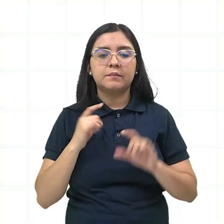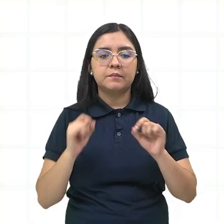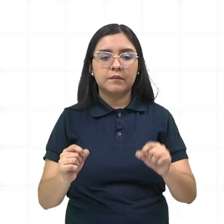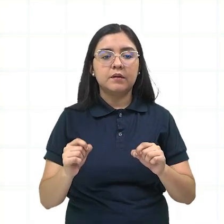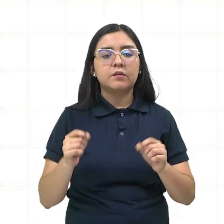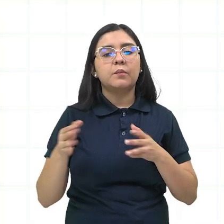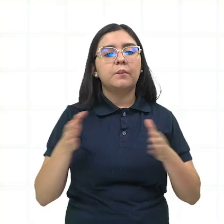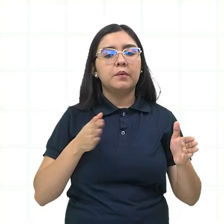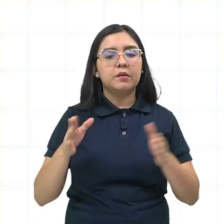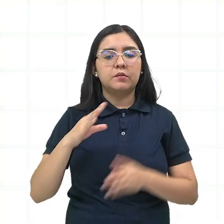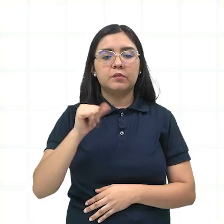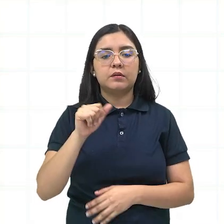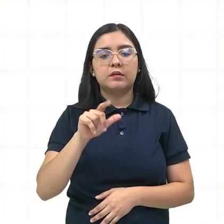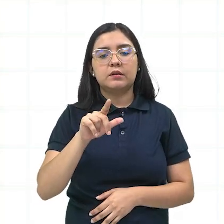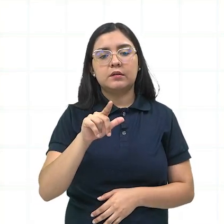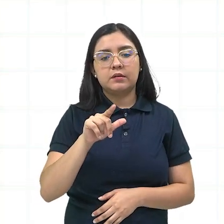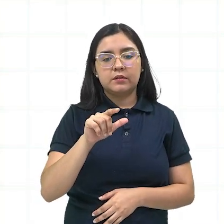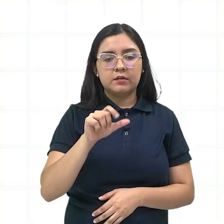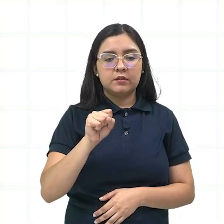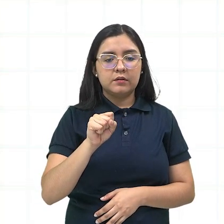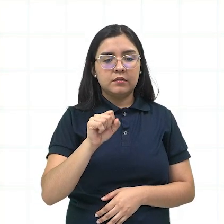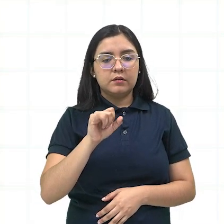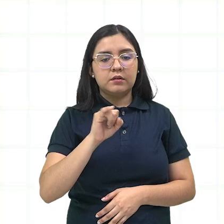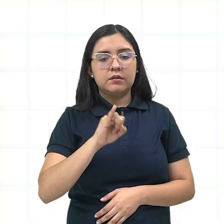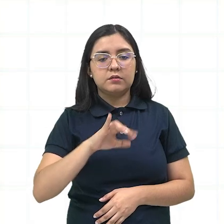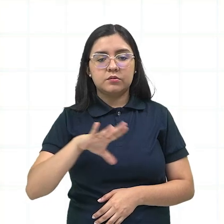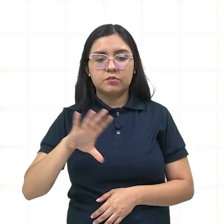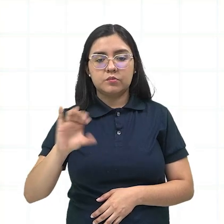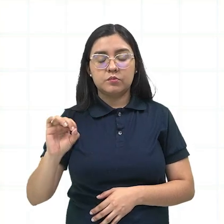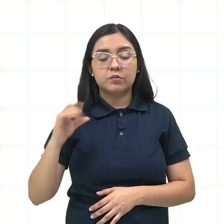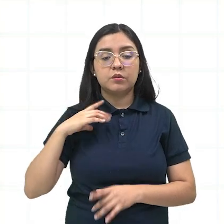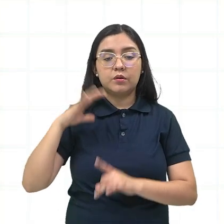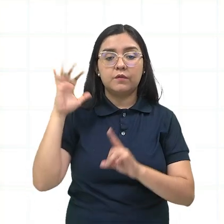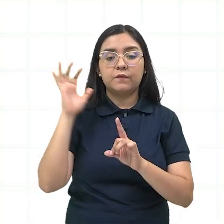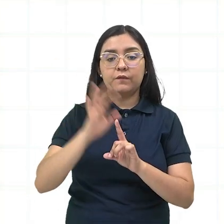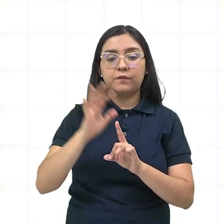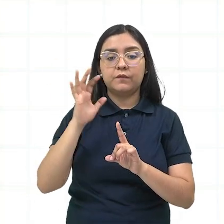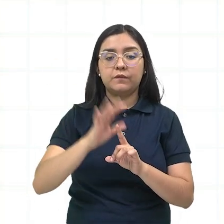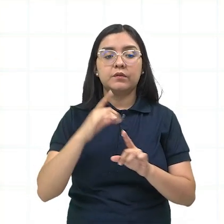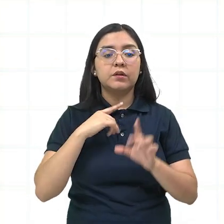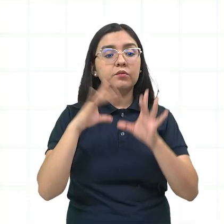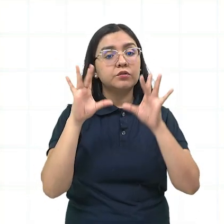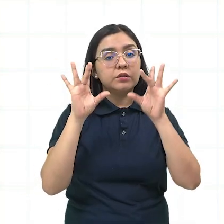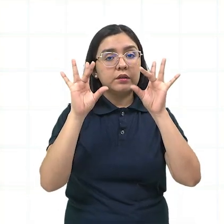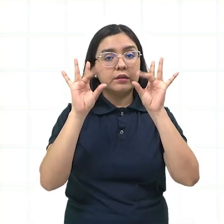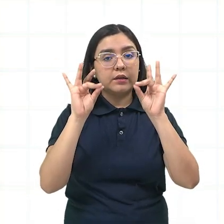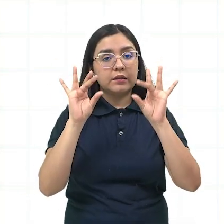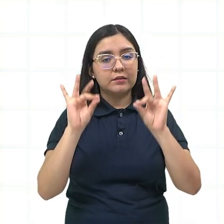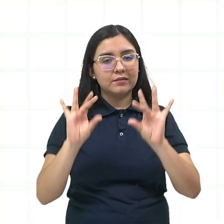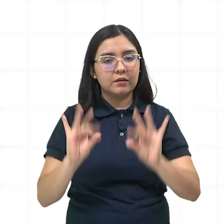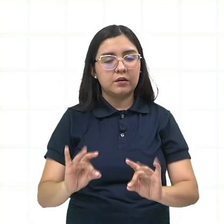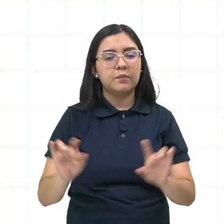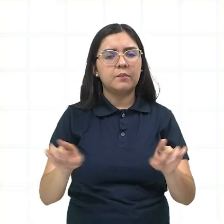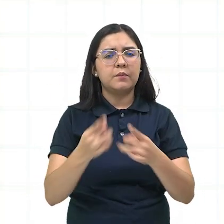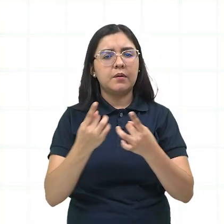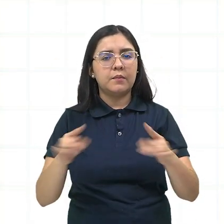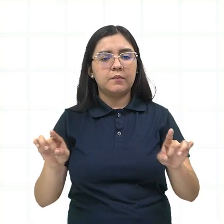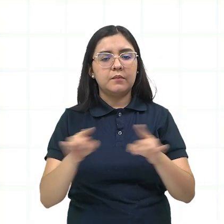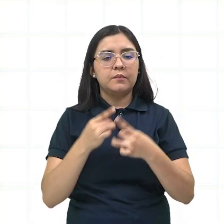clássico. Então, tem muita questão da influência de ter os seus detalhes. Ela é uma música